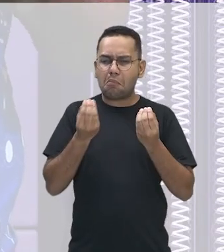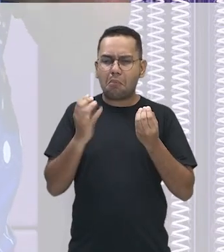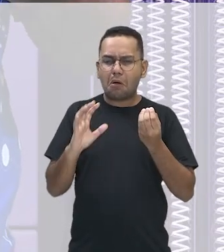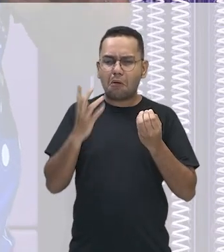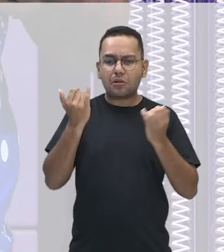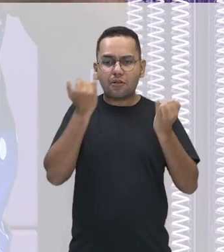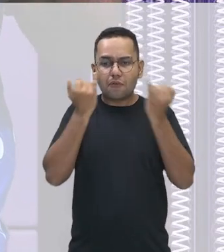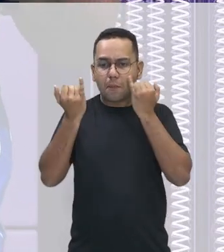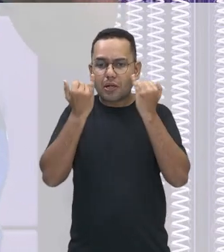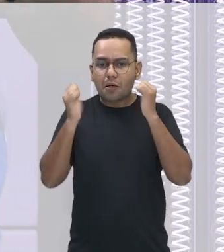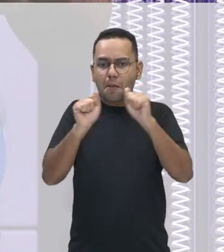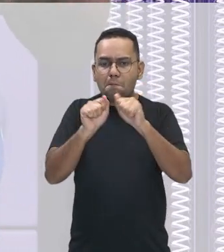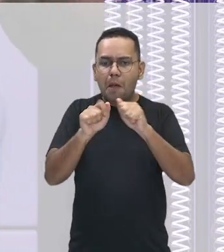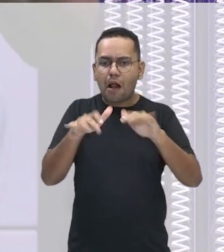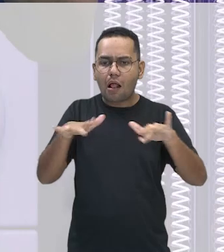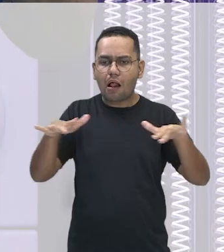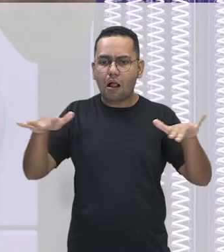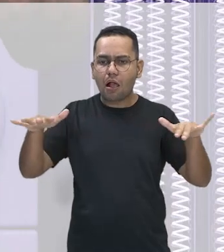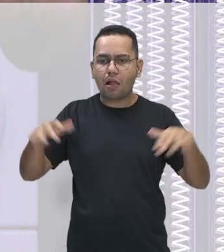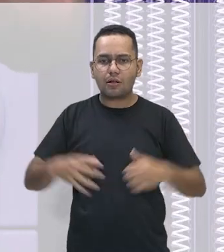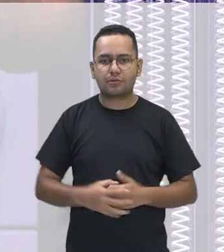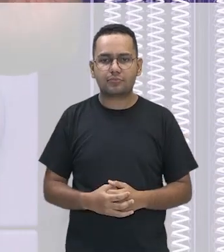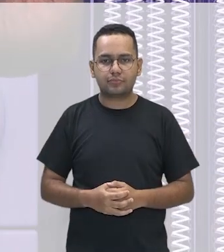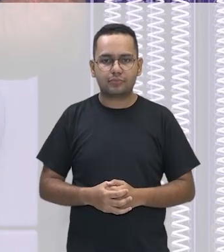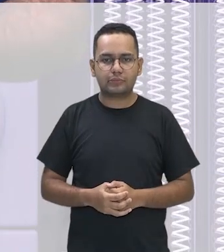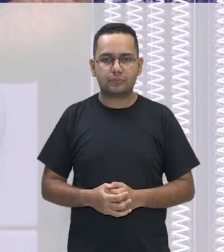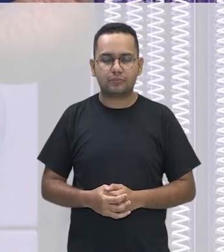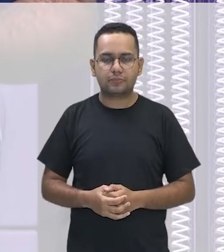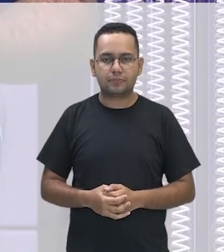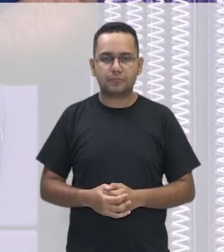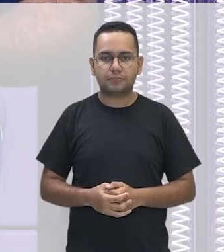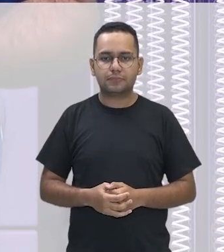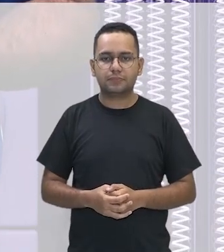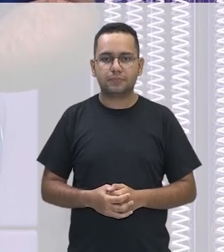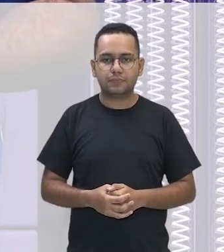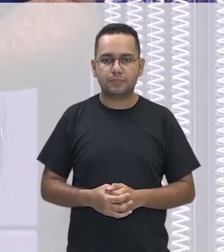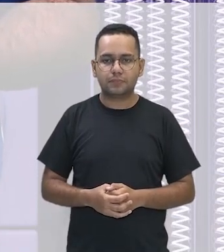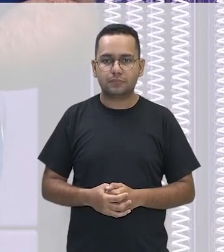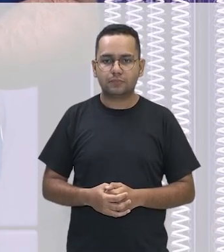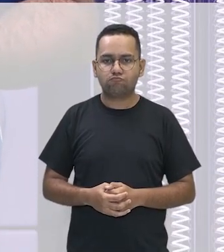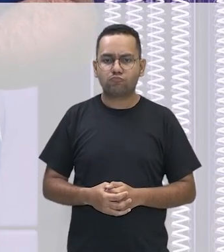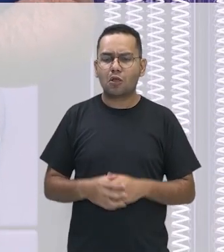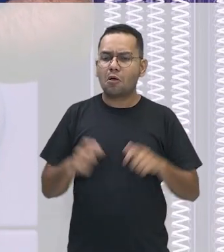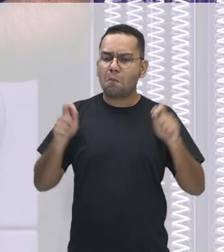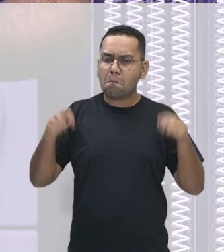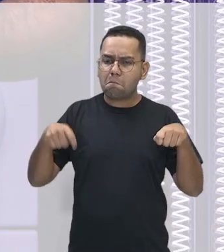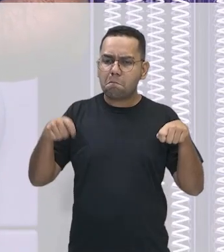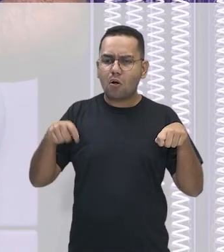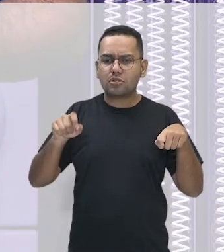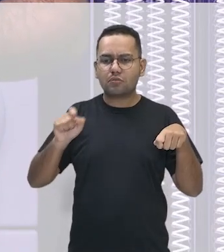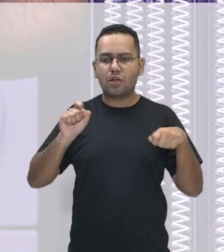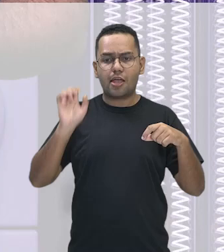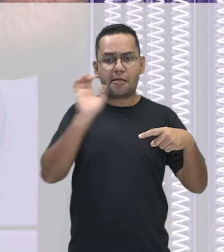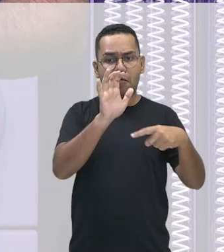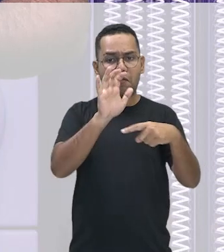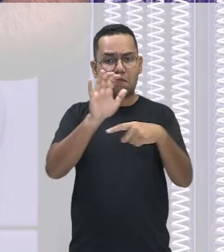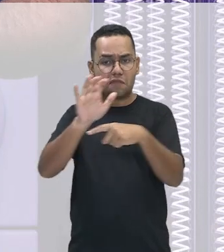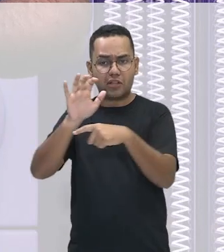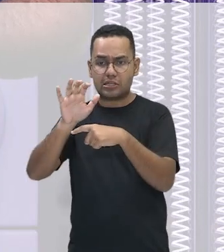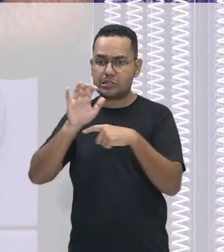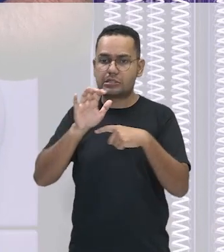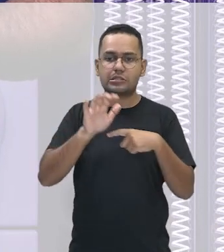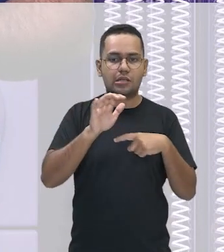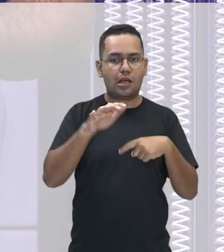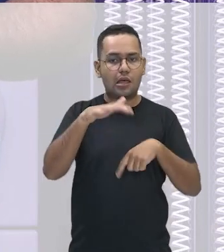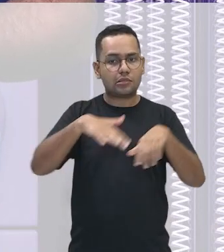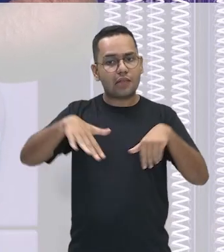tradicionais, tão avitadas fake news, afeta a confiança pública e a democracia. Então, nós